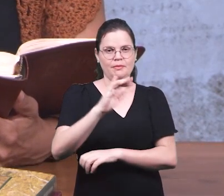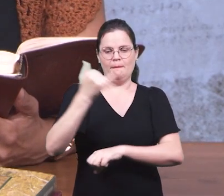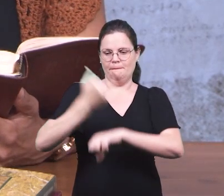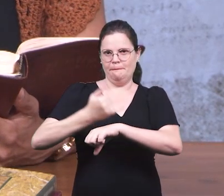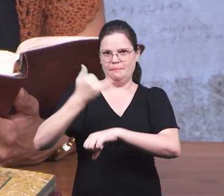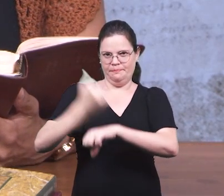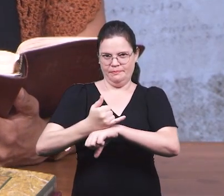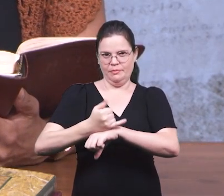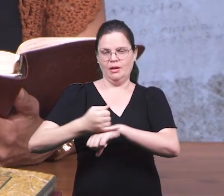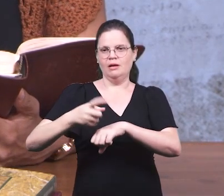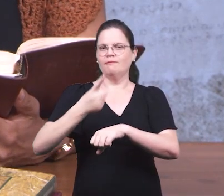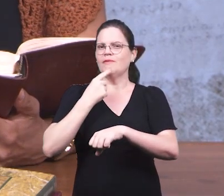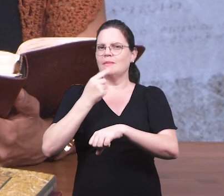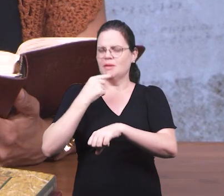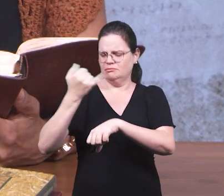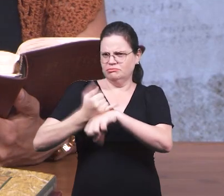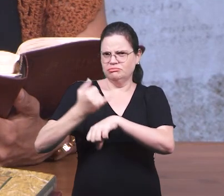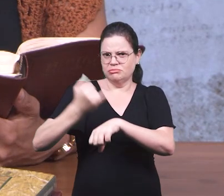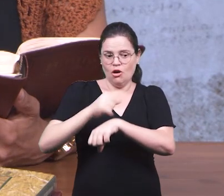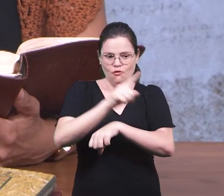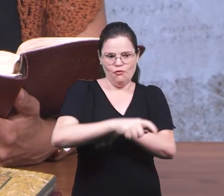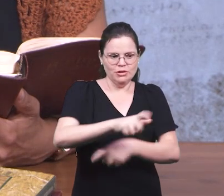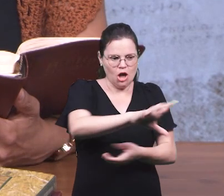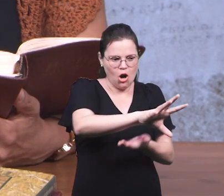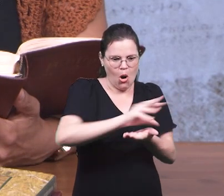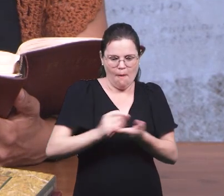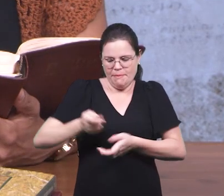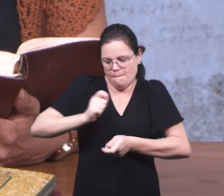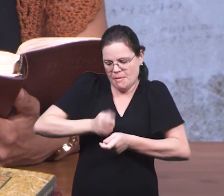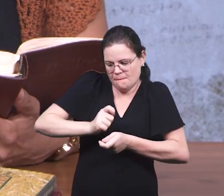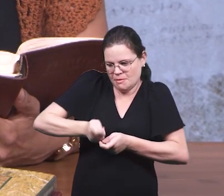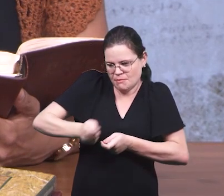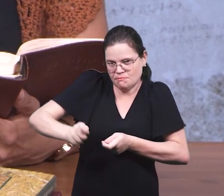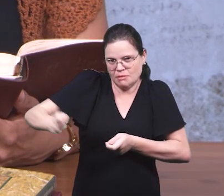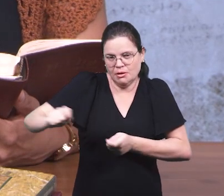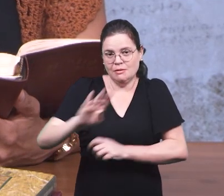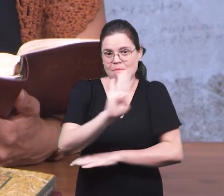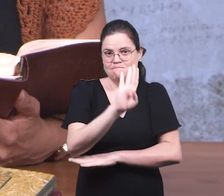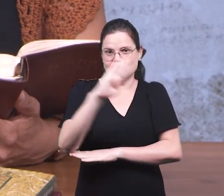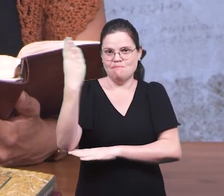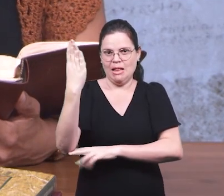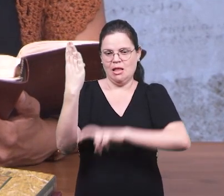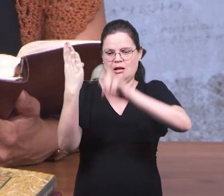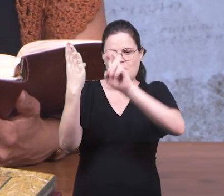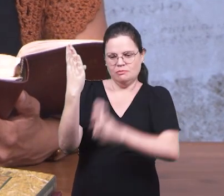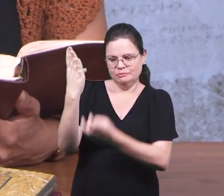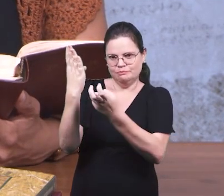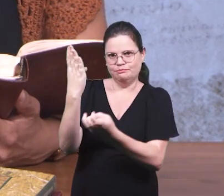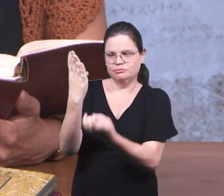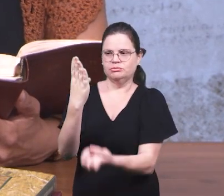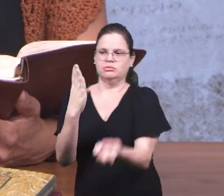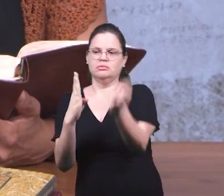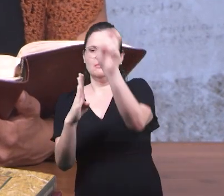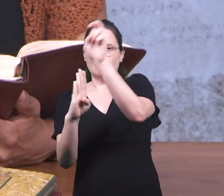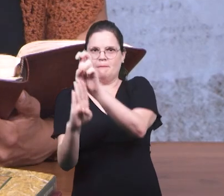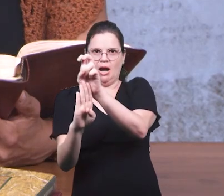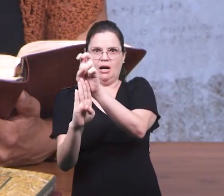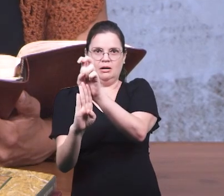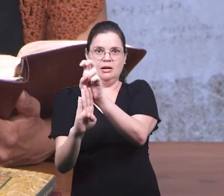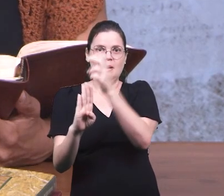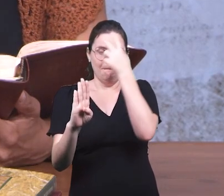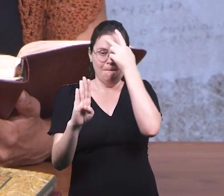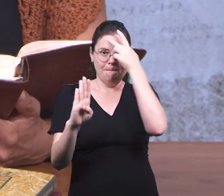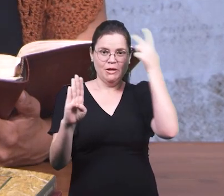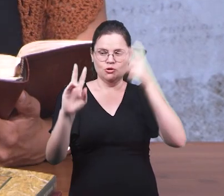sobre uma haste, e será que viverá todo o mordido que olhar para ela. E Moisés fez